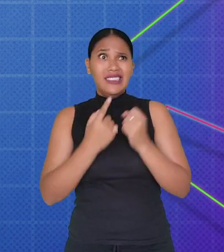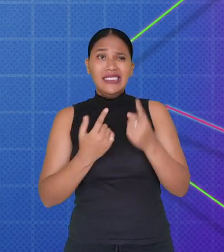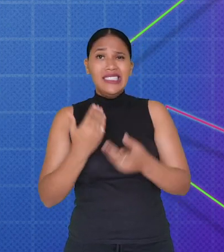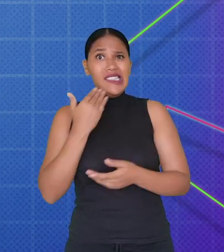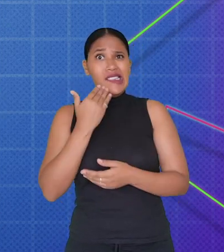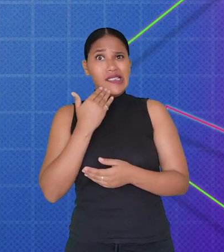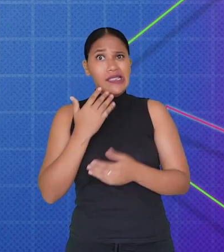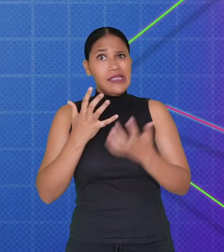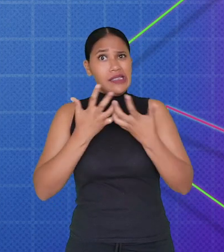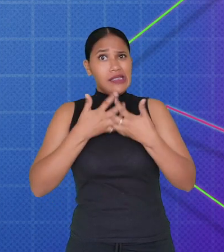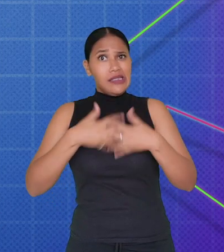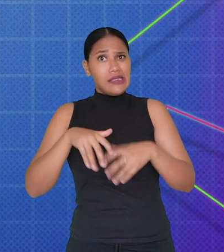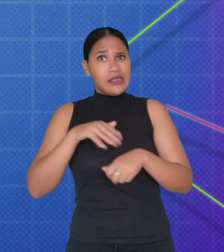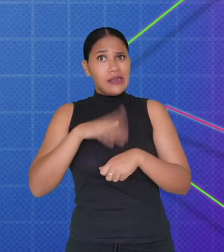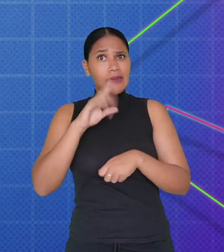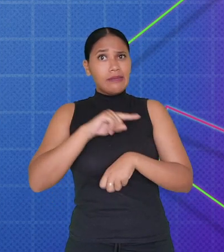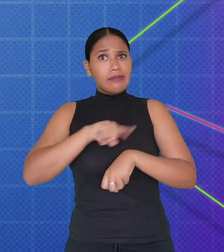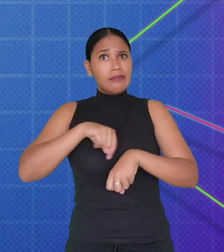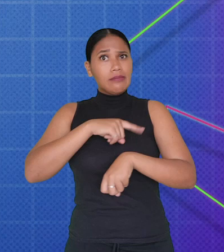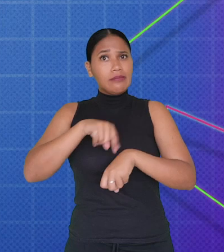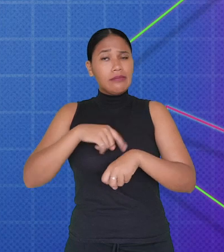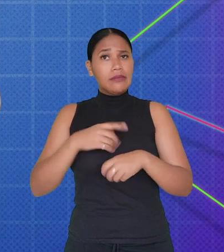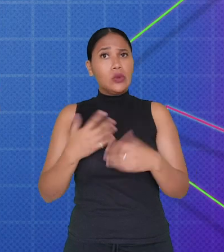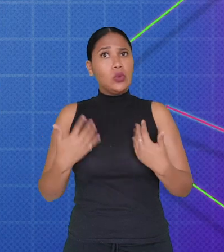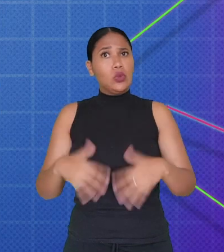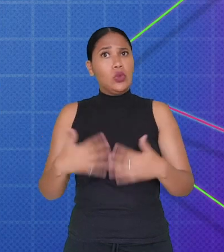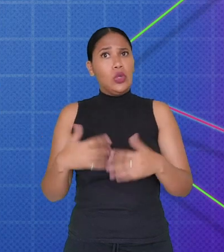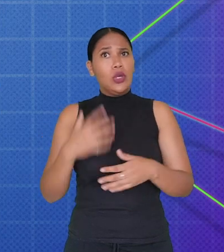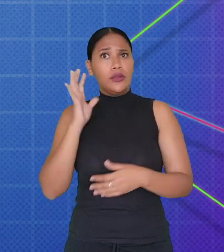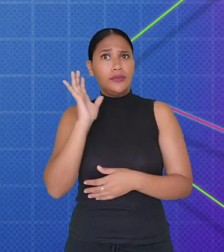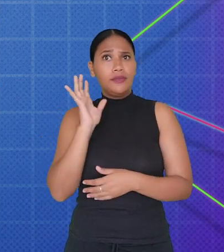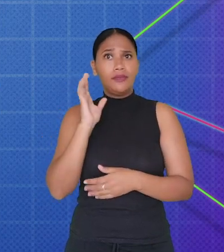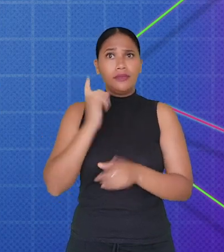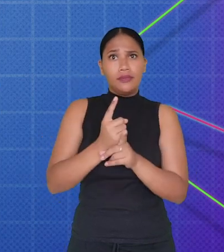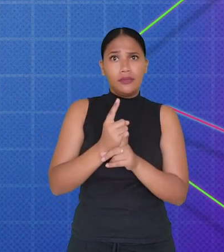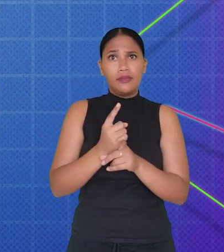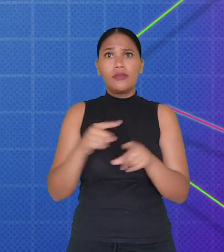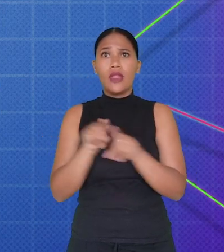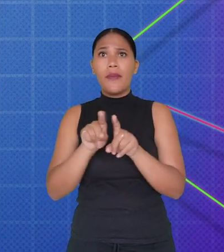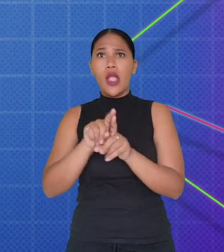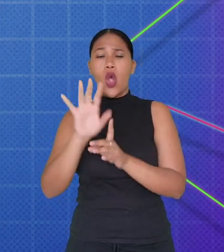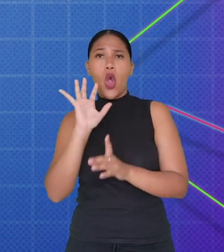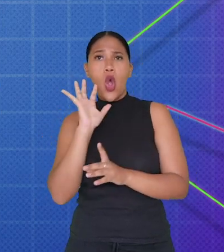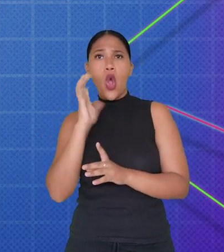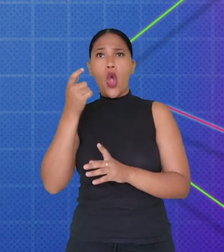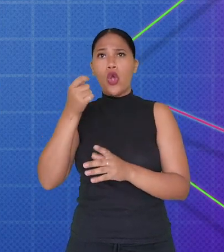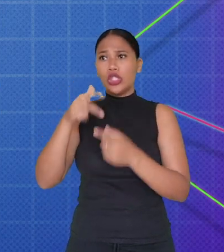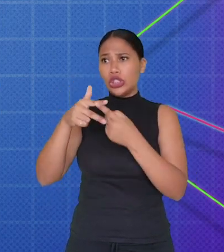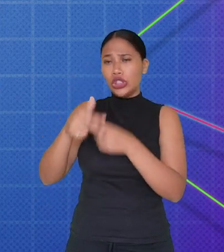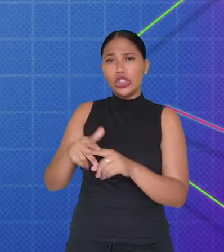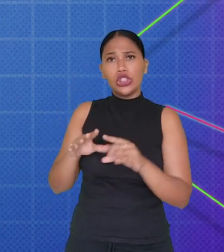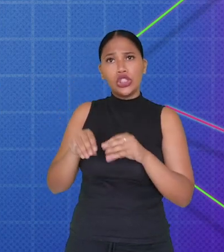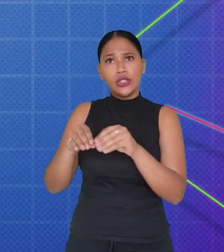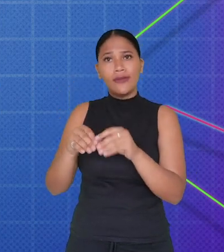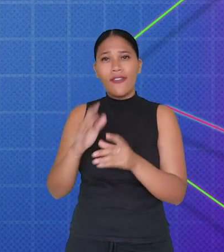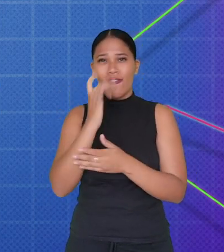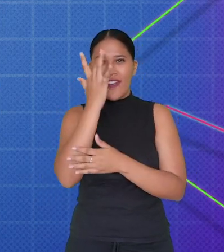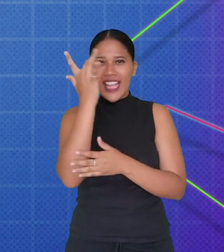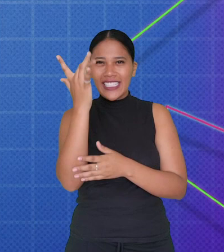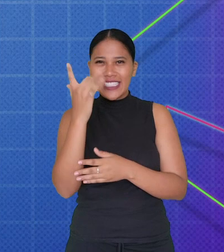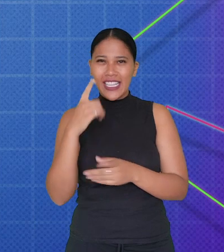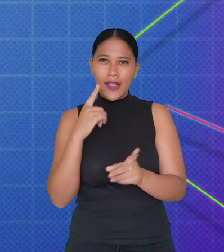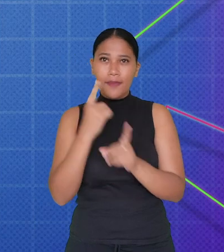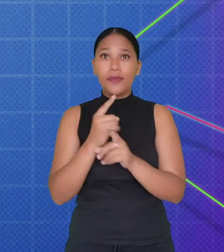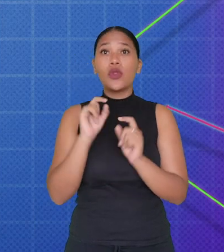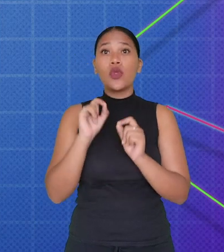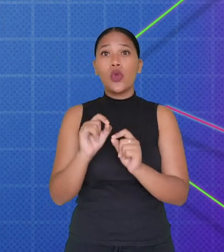erros no entanto são mais complexos e podem levar horas e até mesmo Dias parecerem encontrados e corrigidos para facilitar a identificação